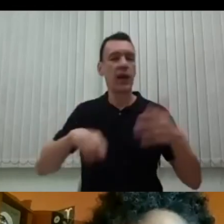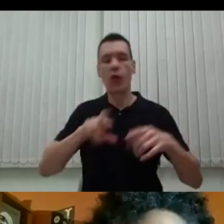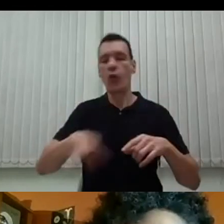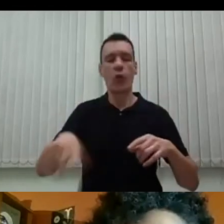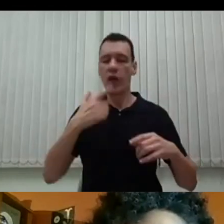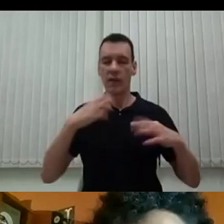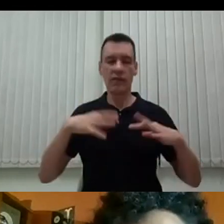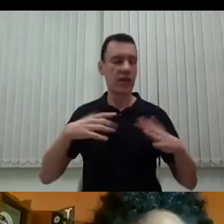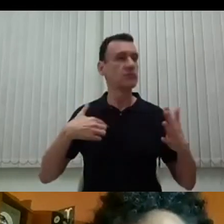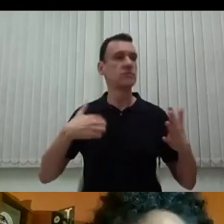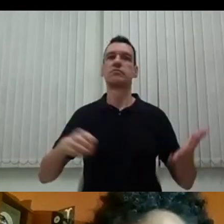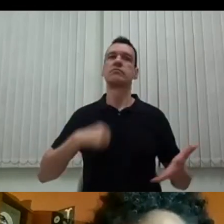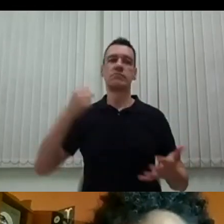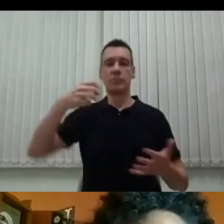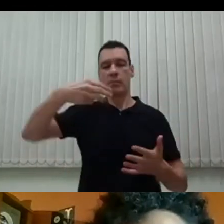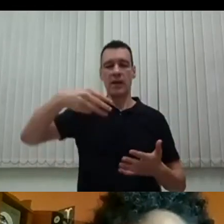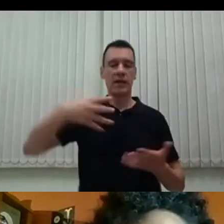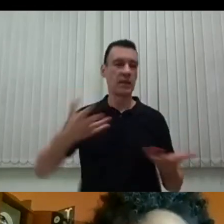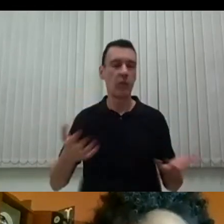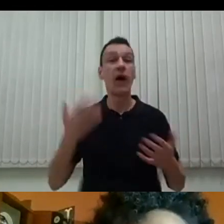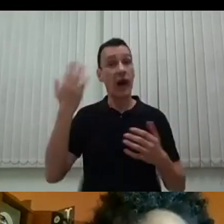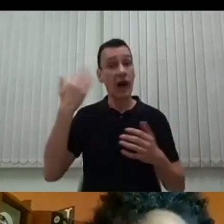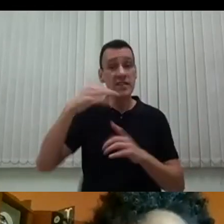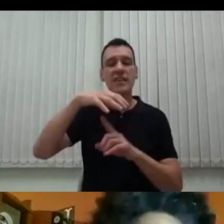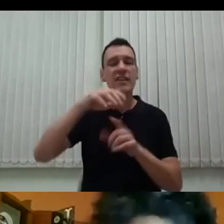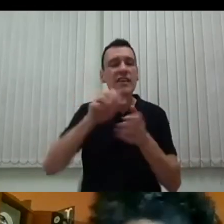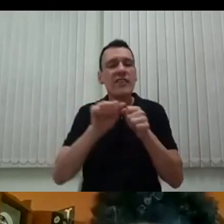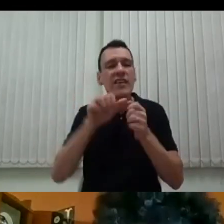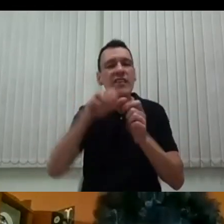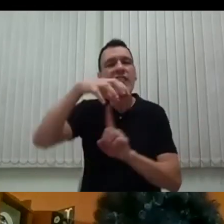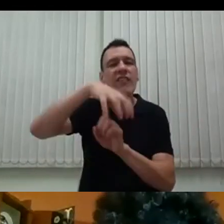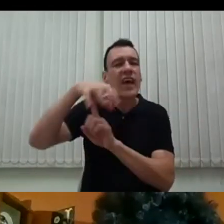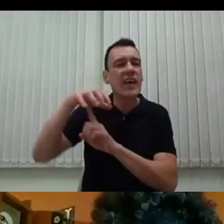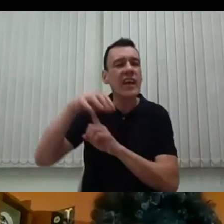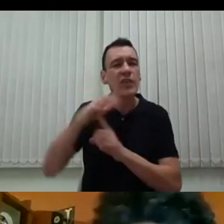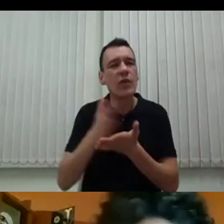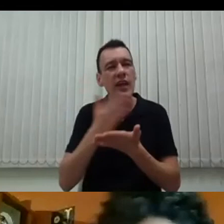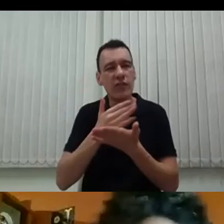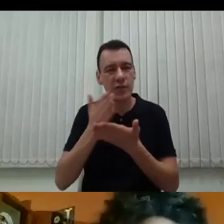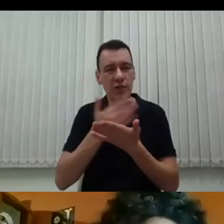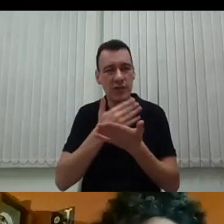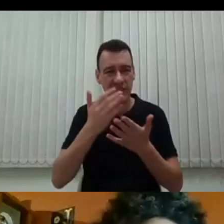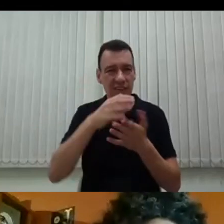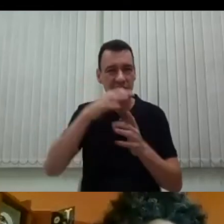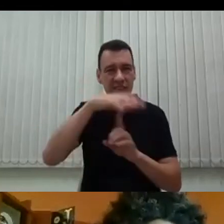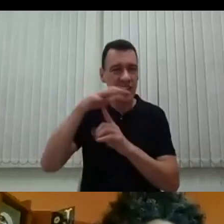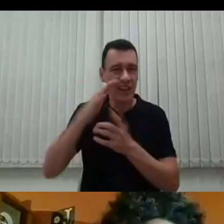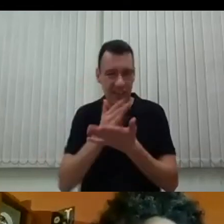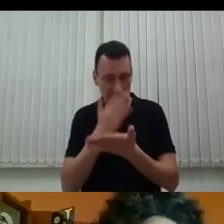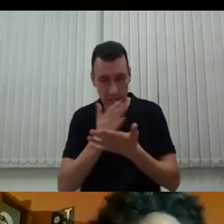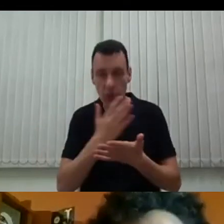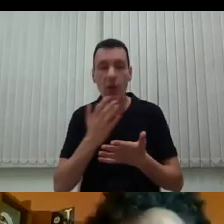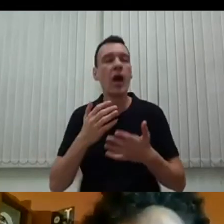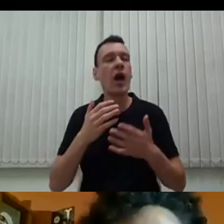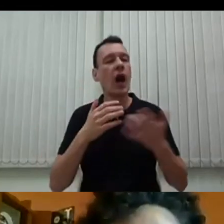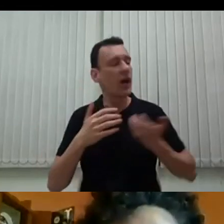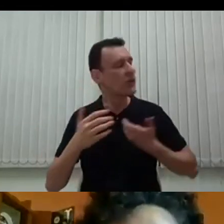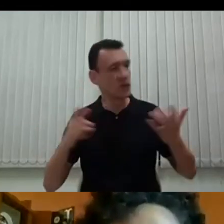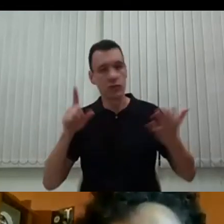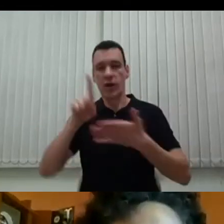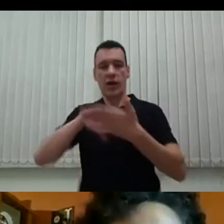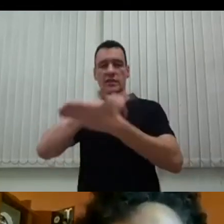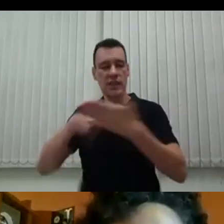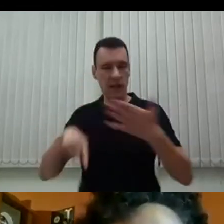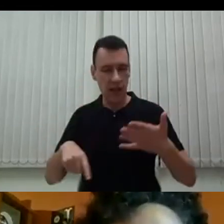nós estávamos recebendo essa notícia de que não seria feriado no 20 de novembro, e desenvolvendo ações